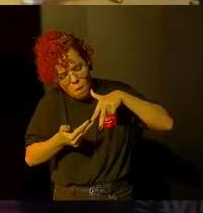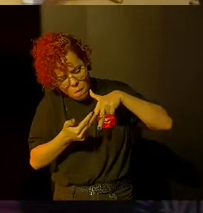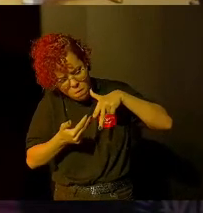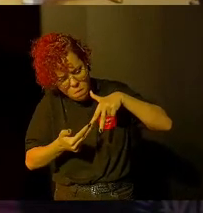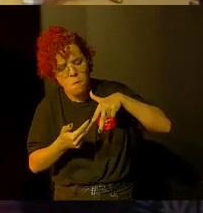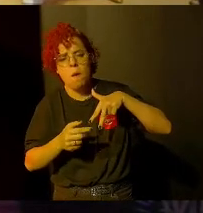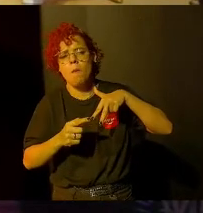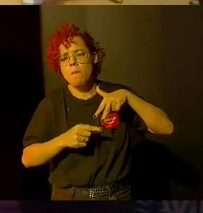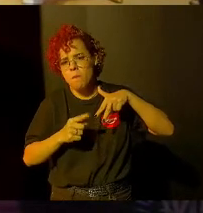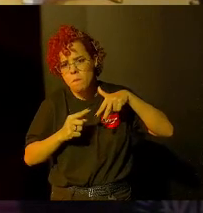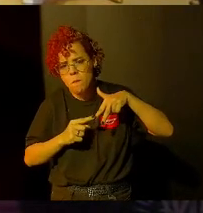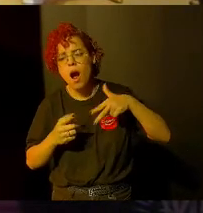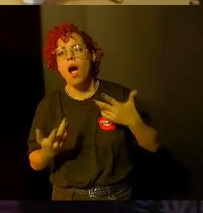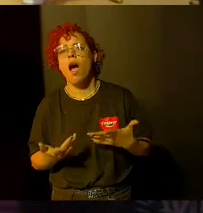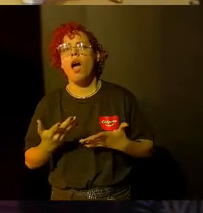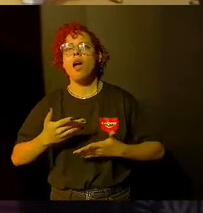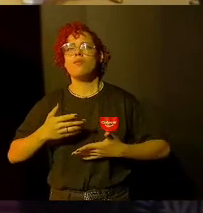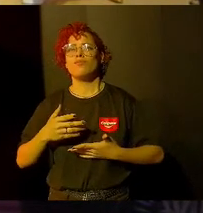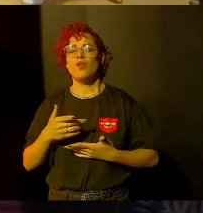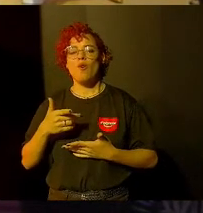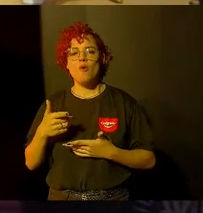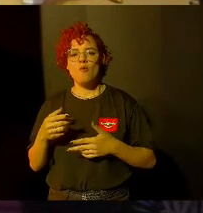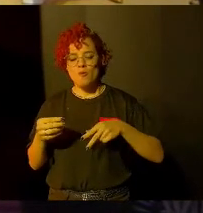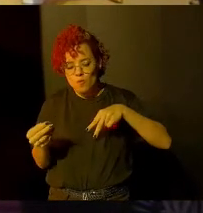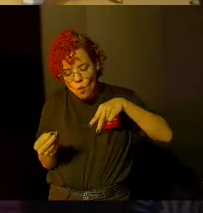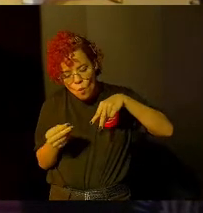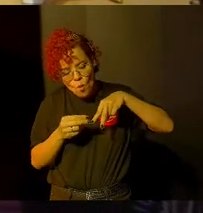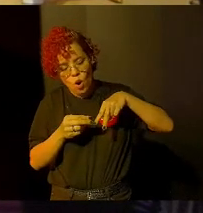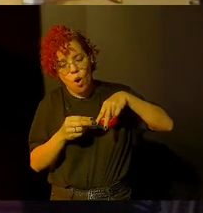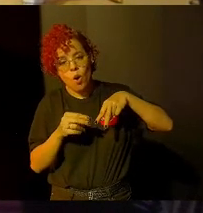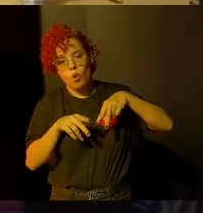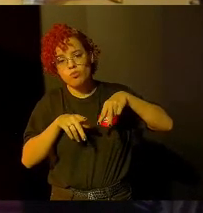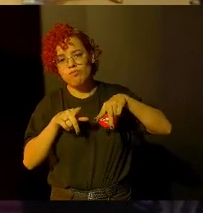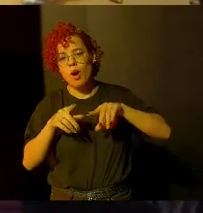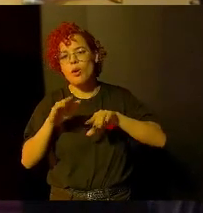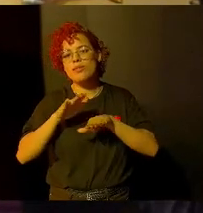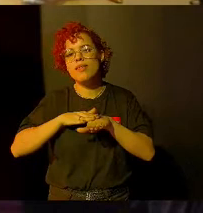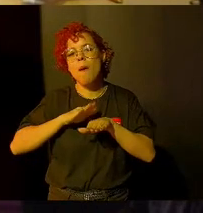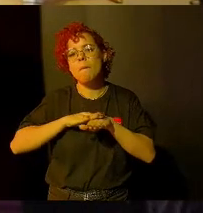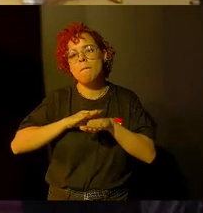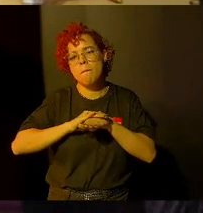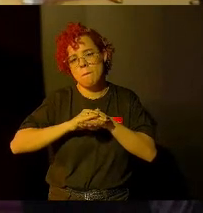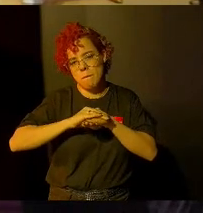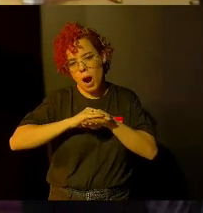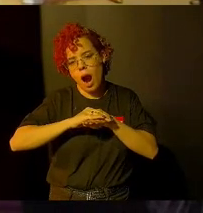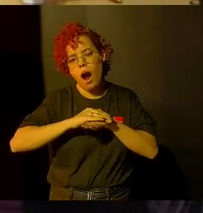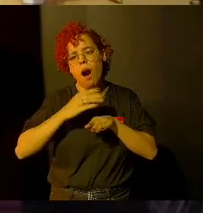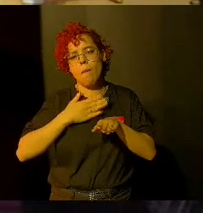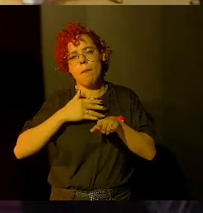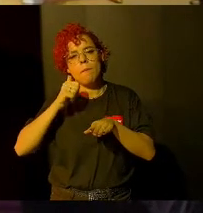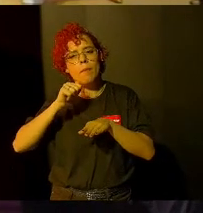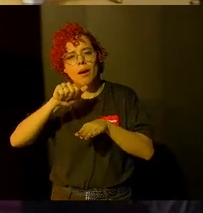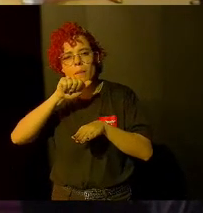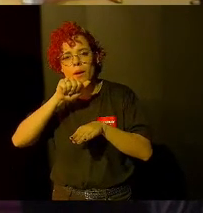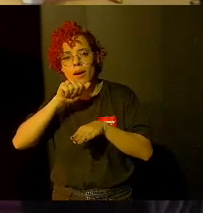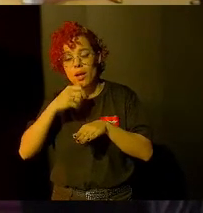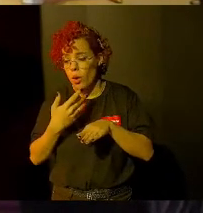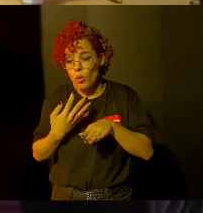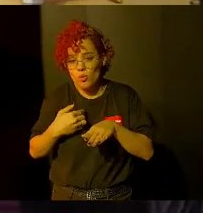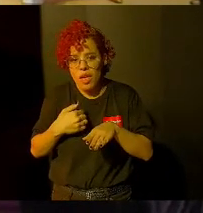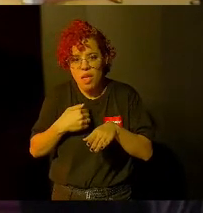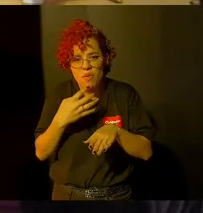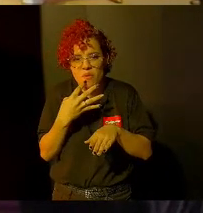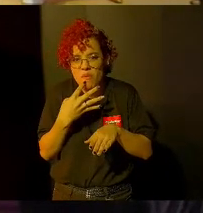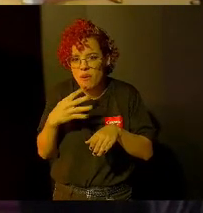colocou ela desenhou um sapato para minha mãe e eu falei nossa você realmente não conhecia